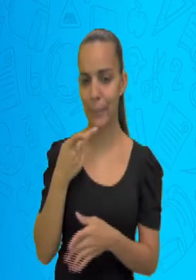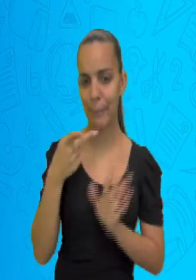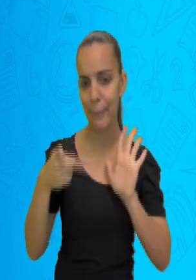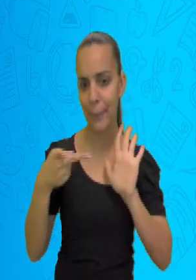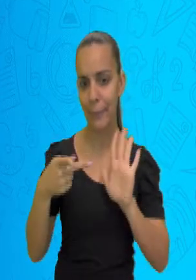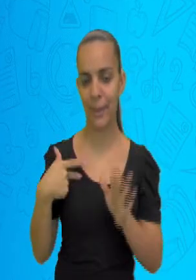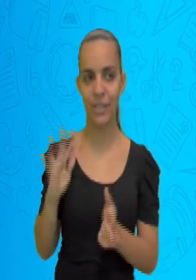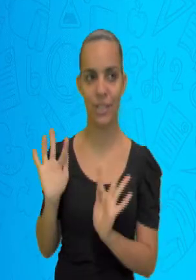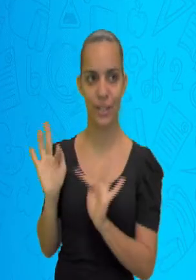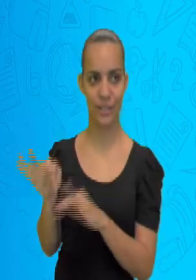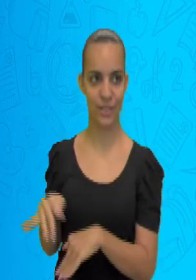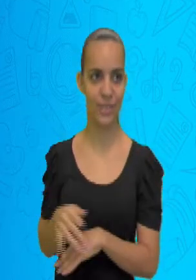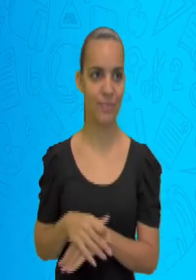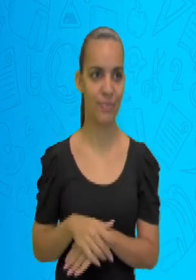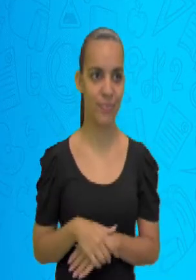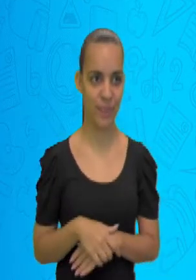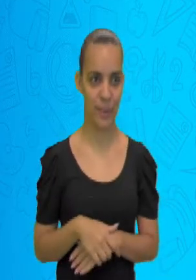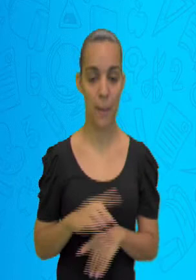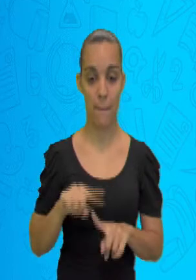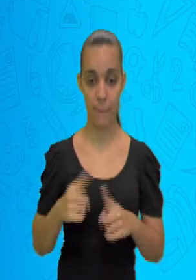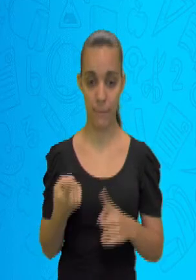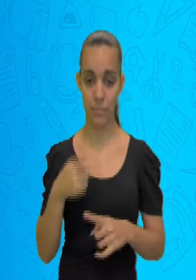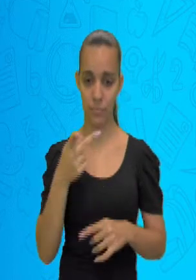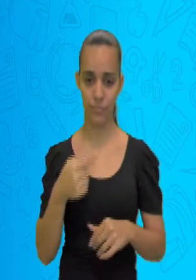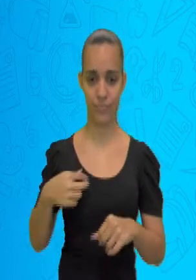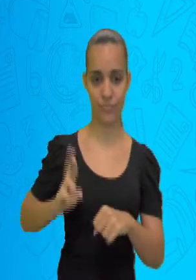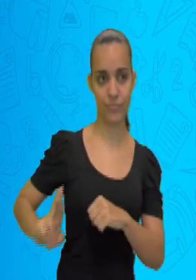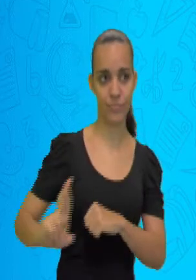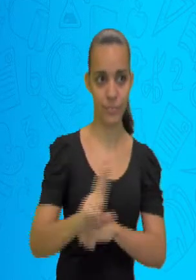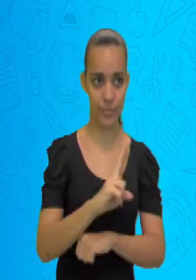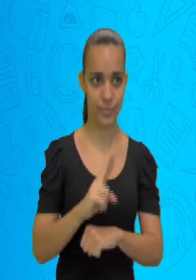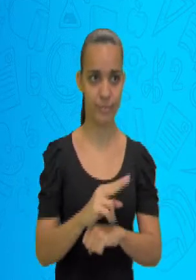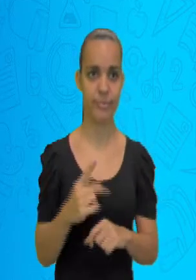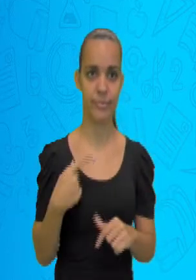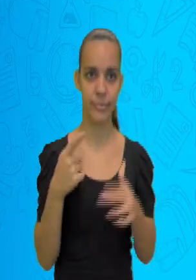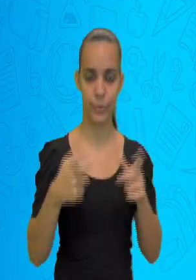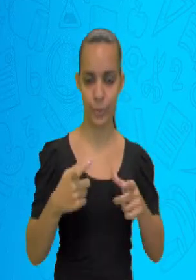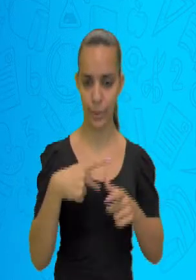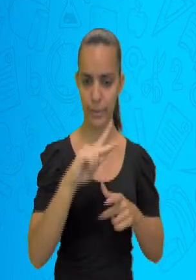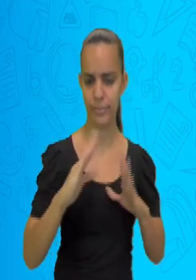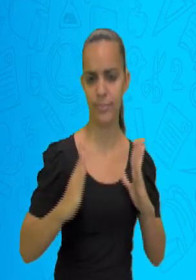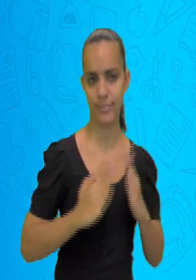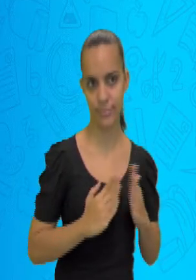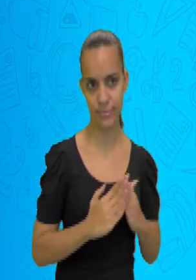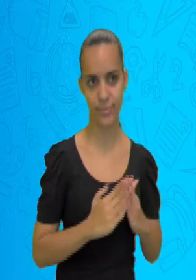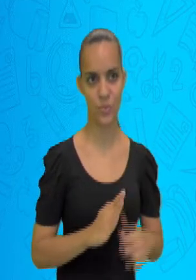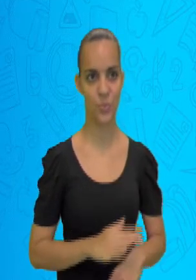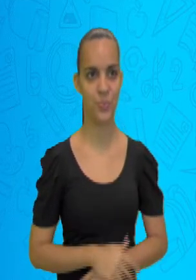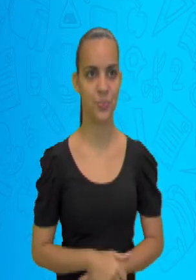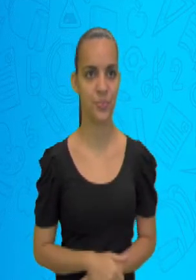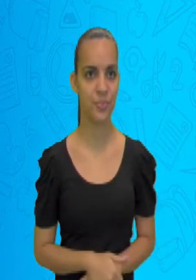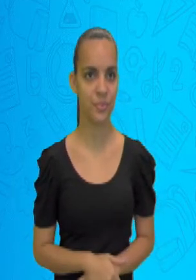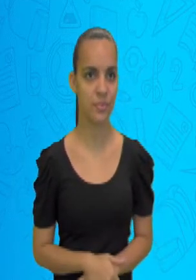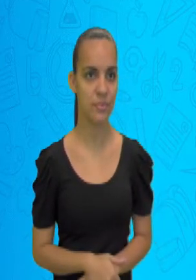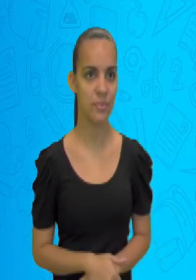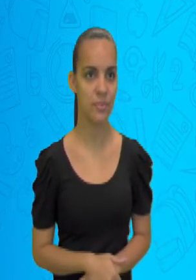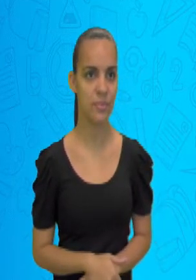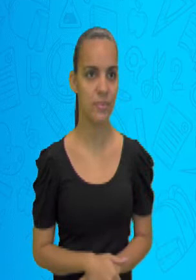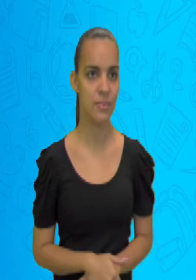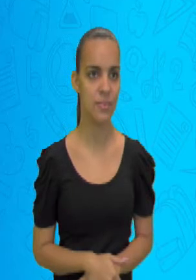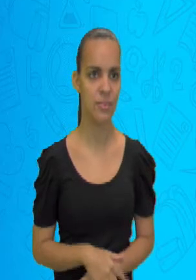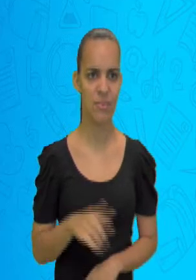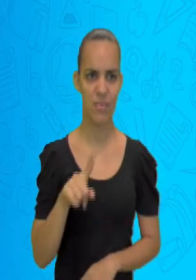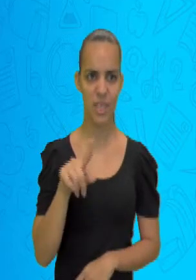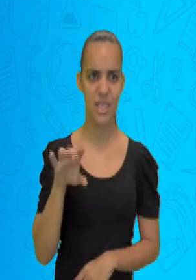filho, mas é uma linguagem regional, né? Lá onde eles moram, fala mais ou menos dessa maneira.